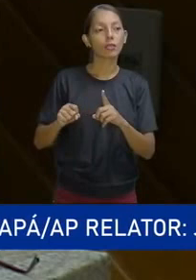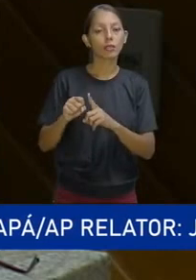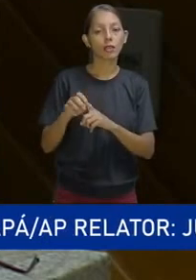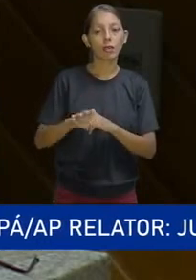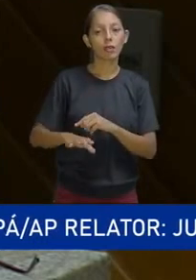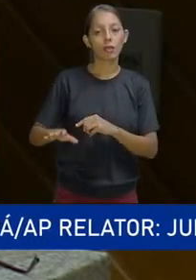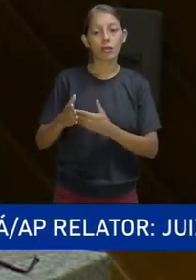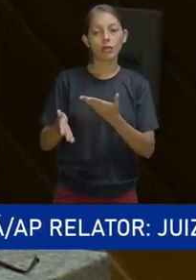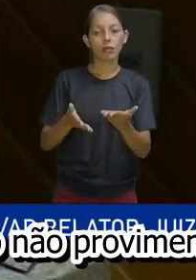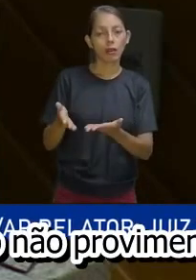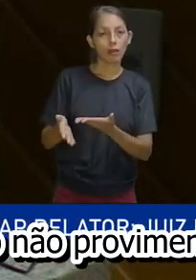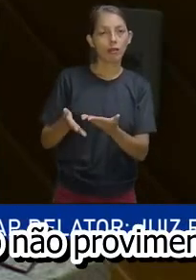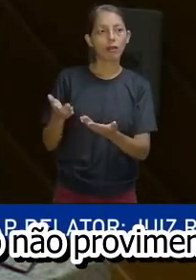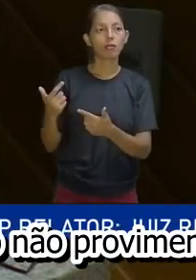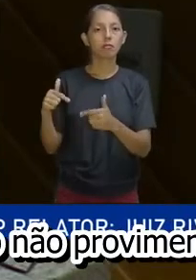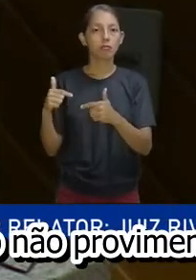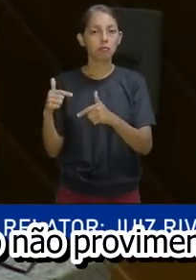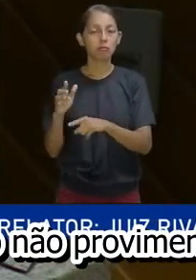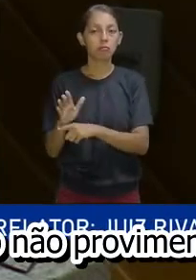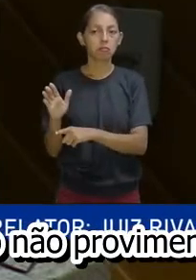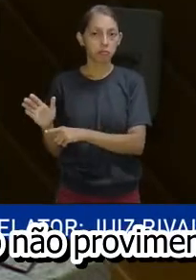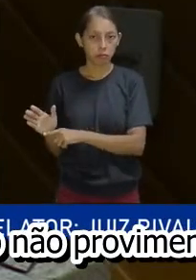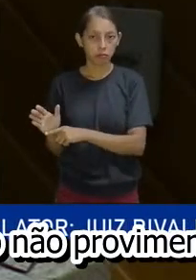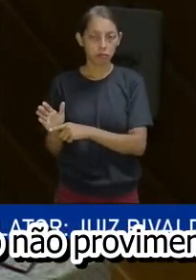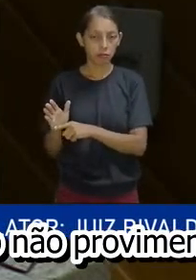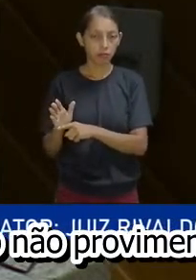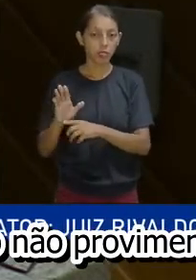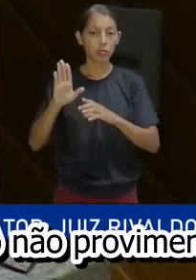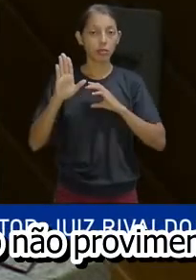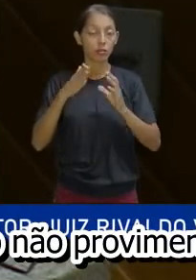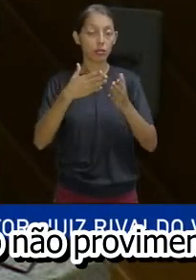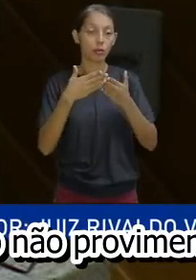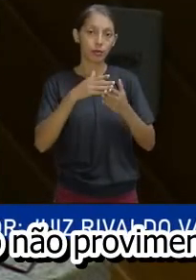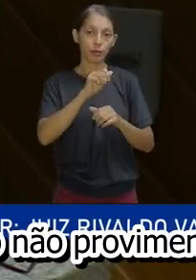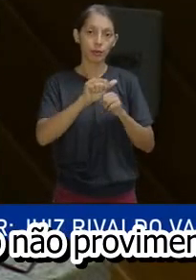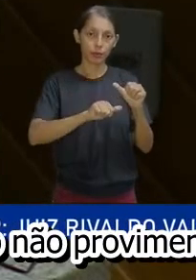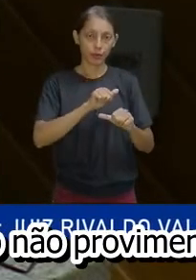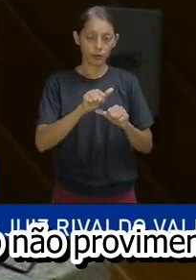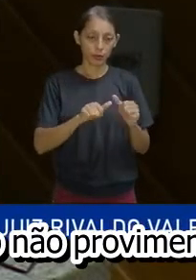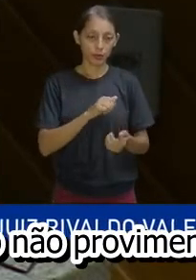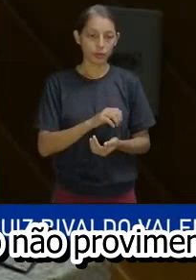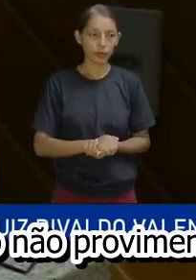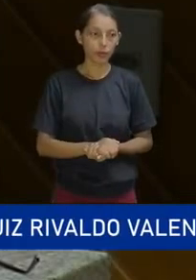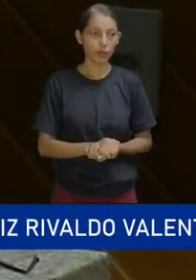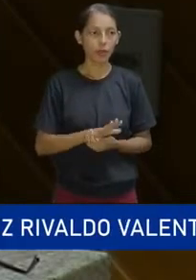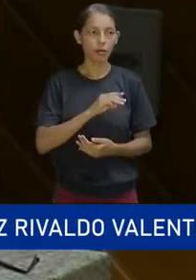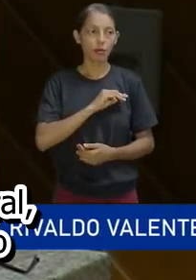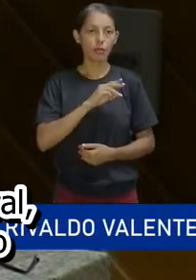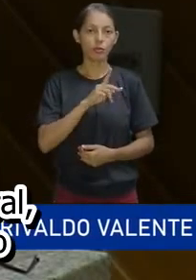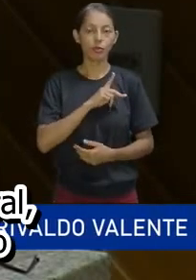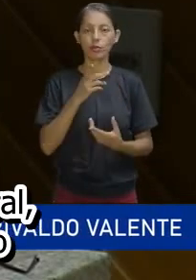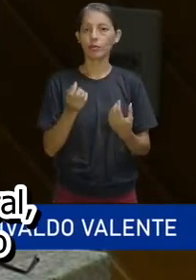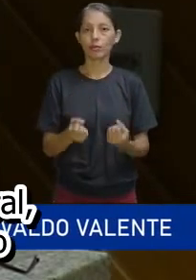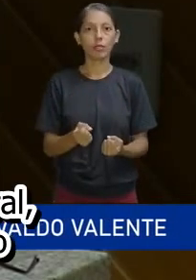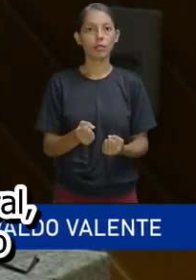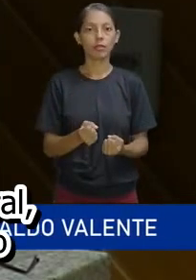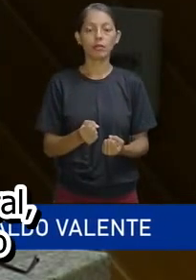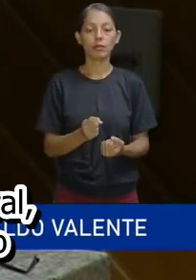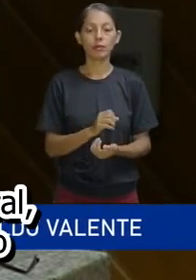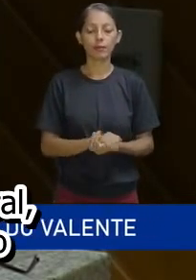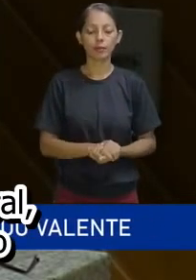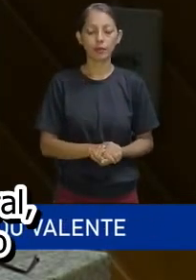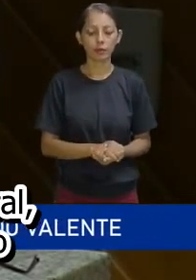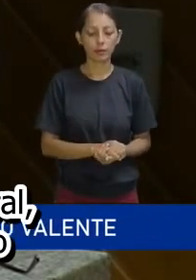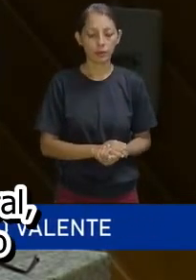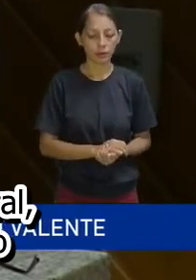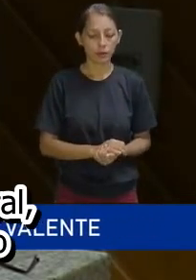pecuniária. Contra razões oferecidas pelo Ministério Público Eleitoral pelo não provimento. Nessa instância, a Procuradoria